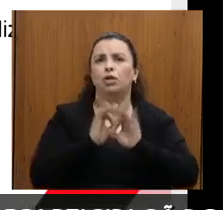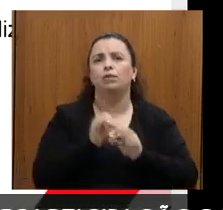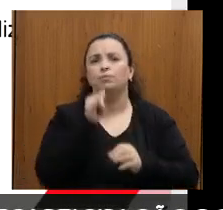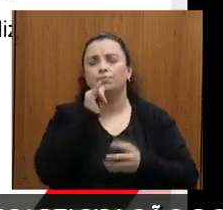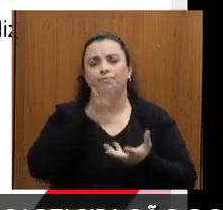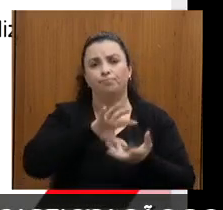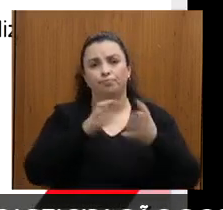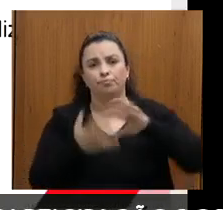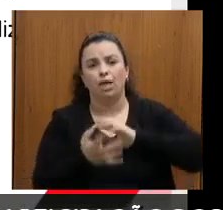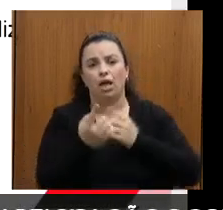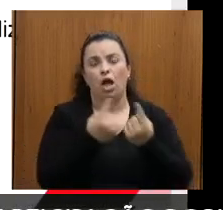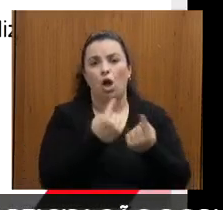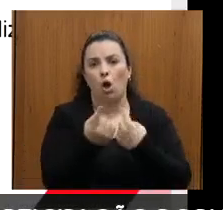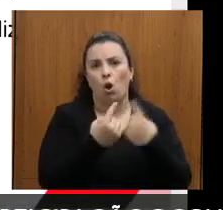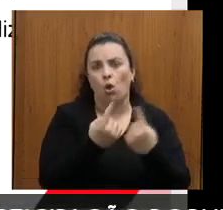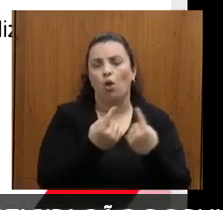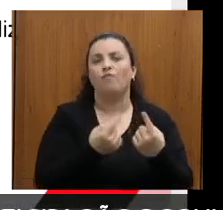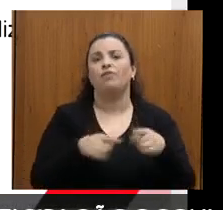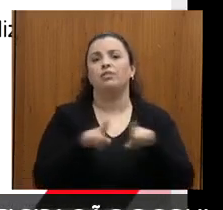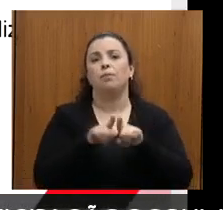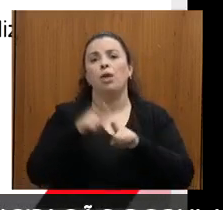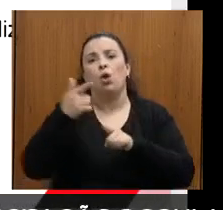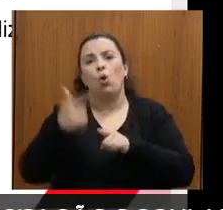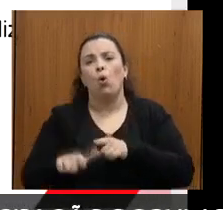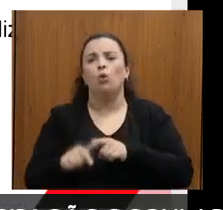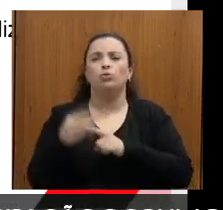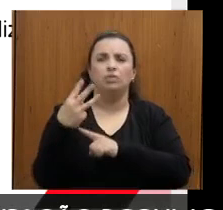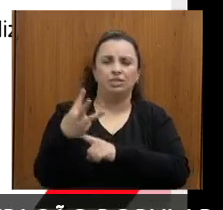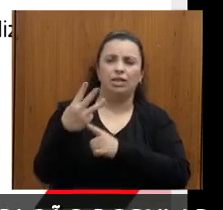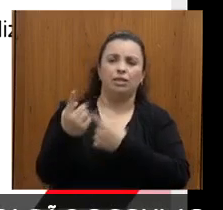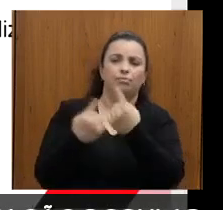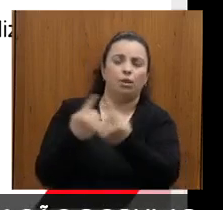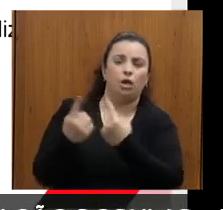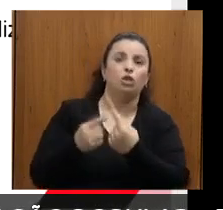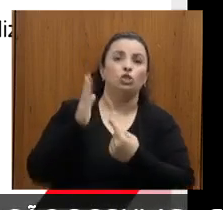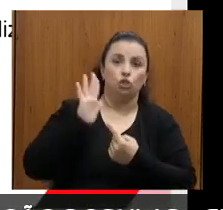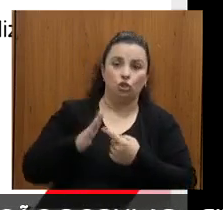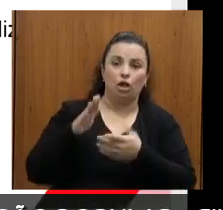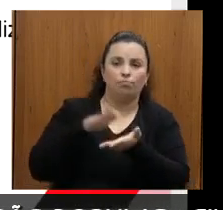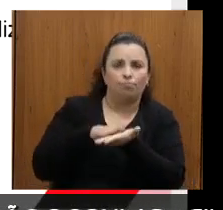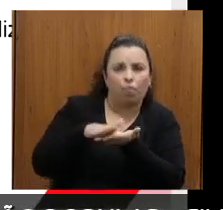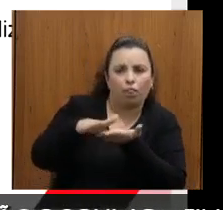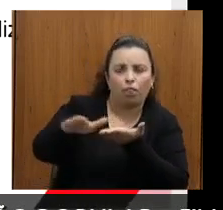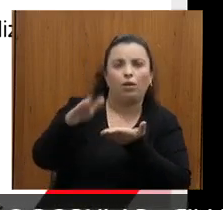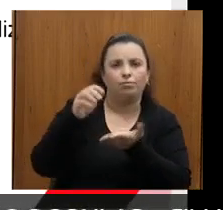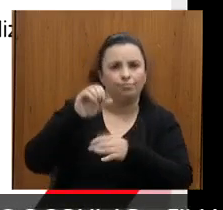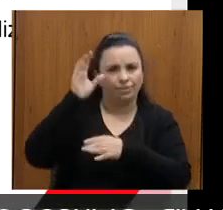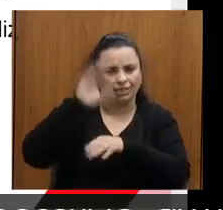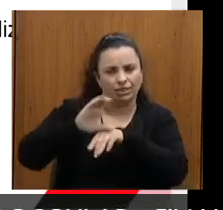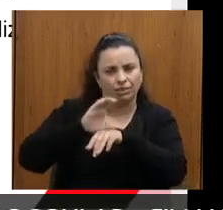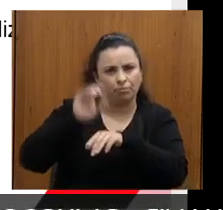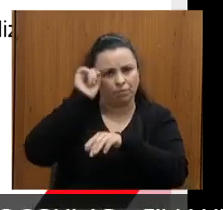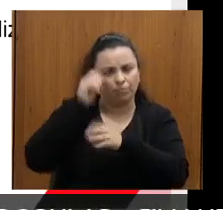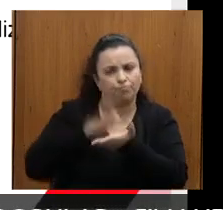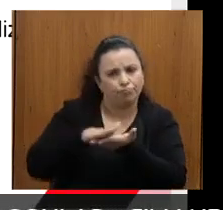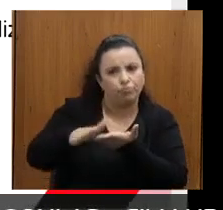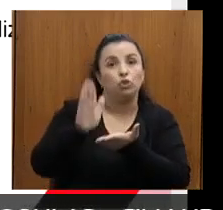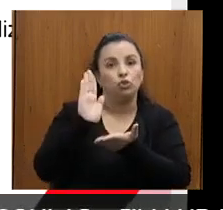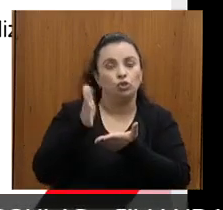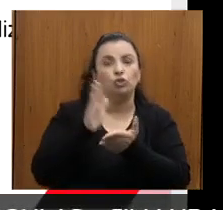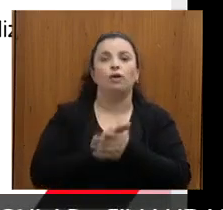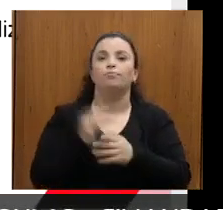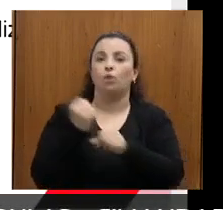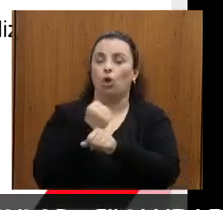trechos rodoviários e outros três trechos que já estão com pavimentação em andamento. Na Polícia Militar, demos a ordem de